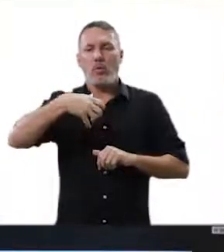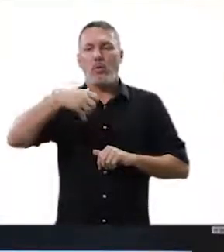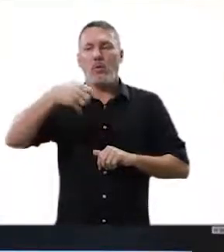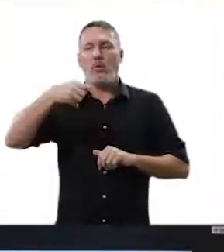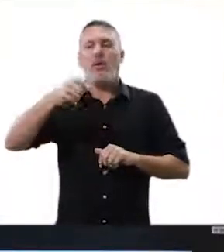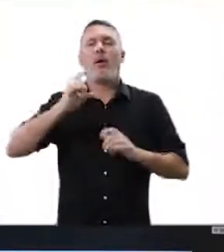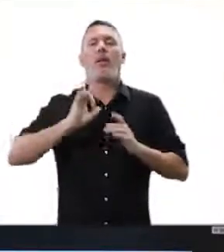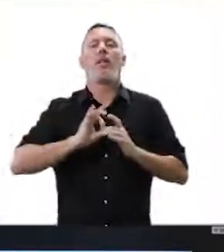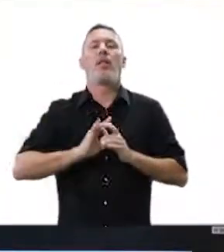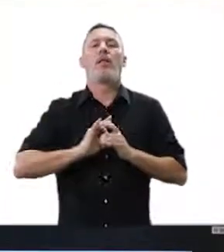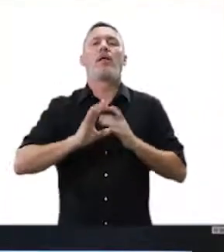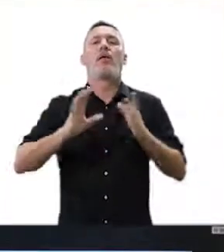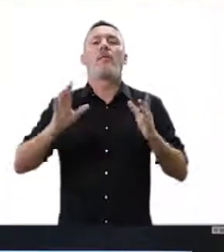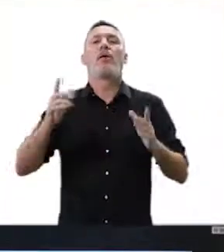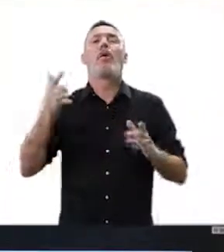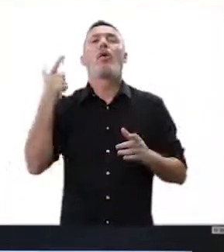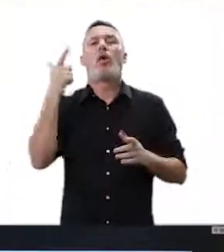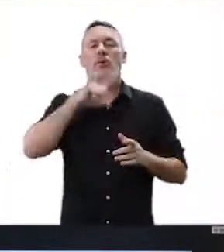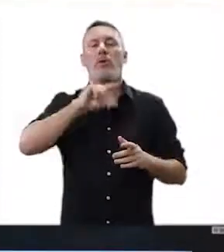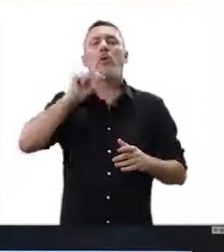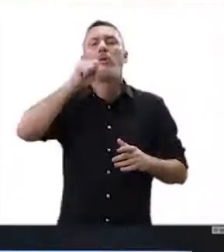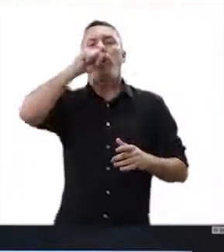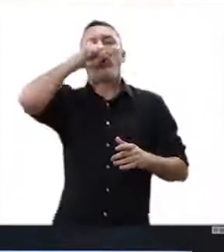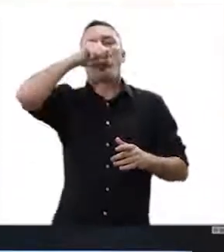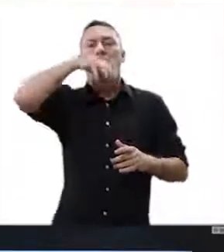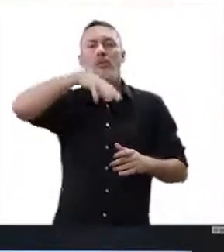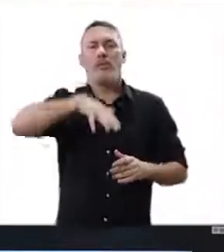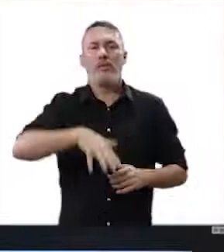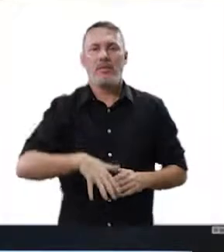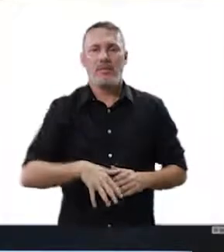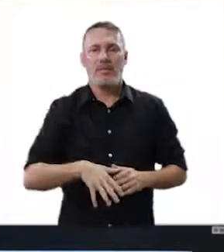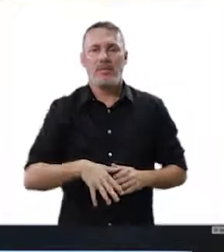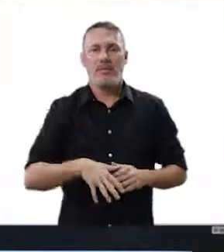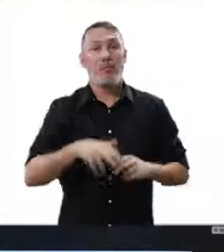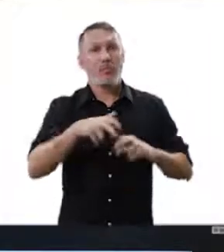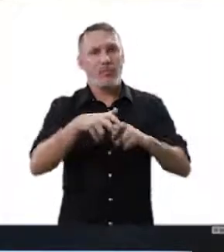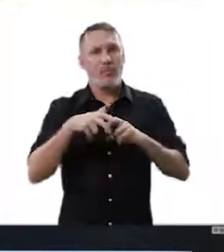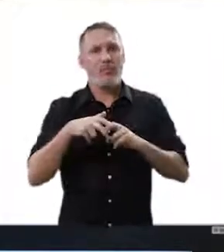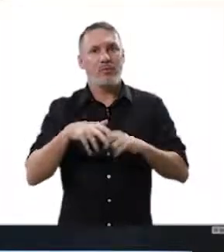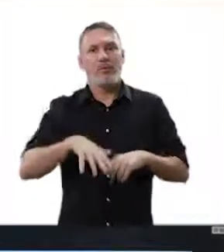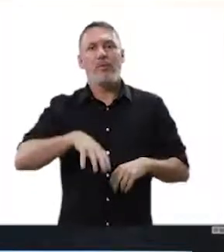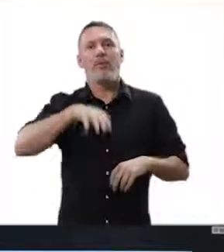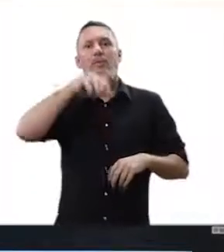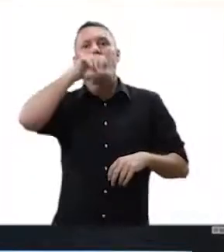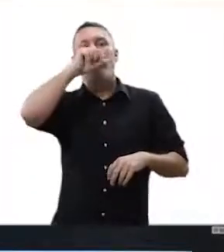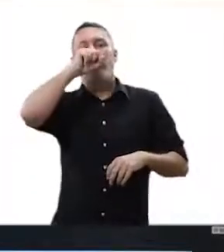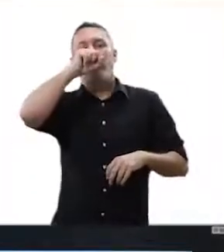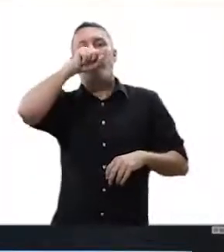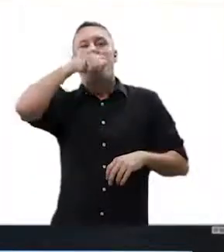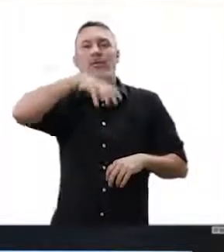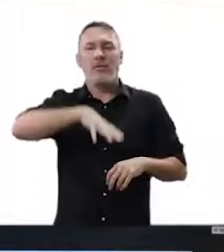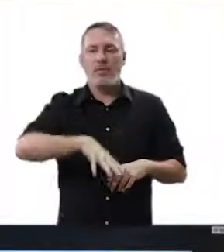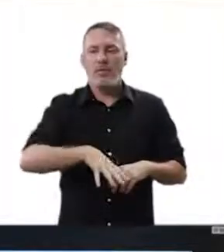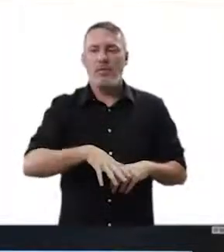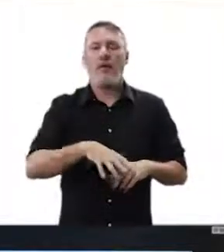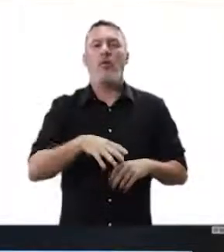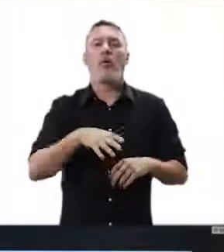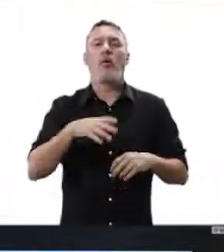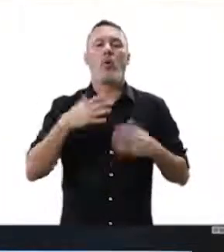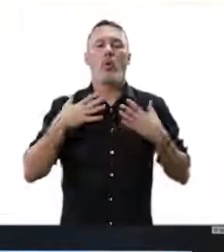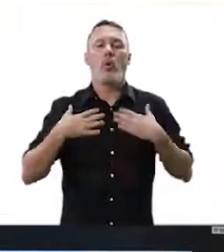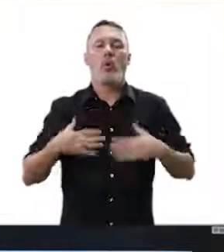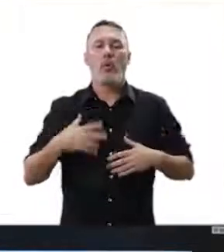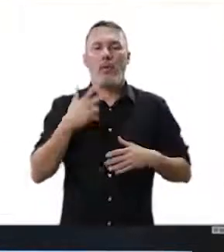para fora do corpo pela expiração, e o gás oxigênio, ele segue o percurso até chegar às nossas